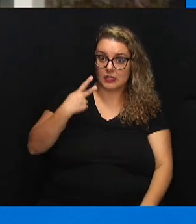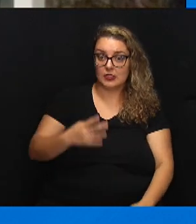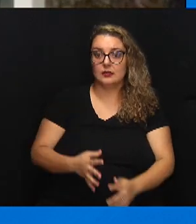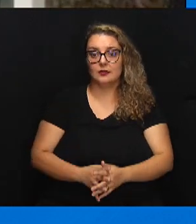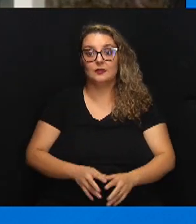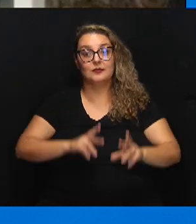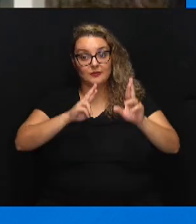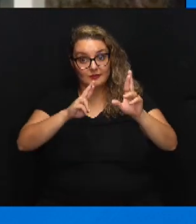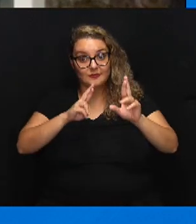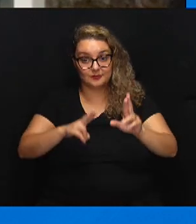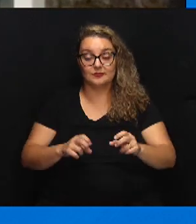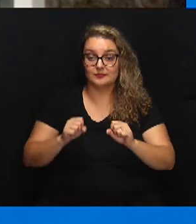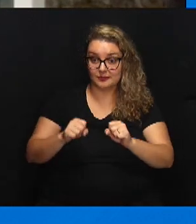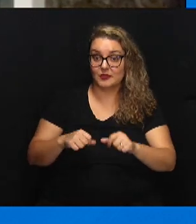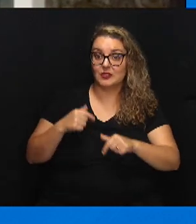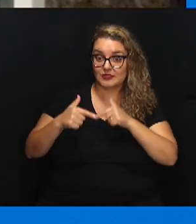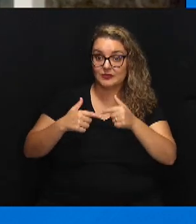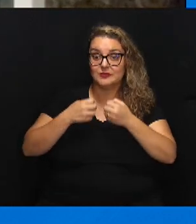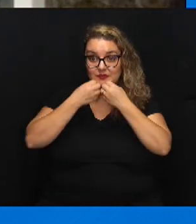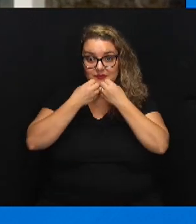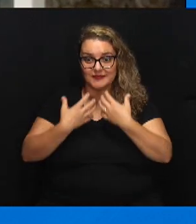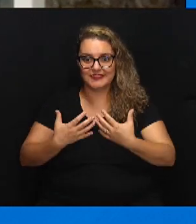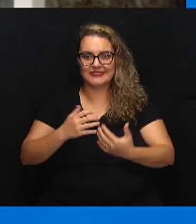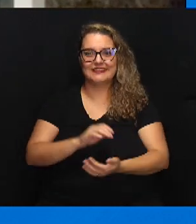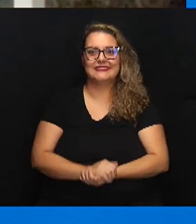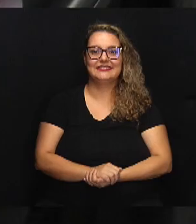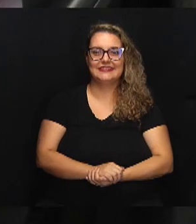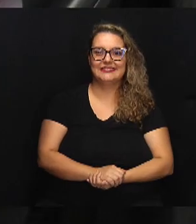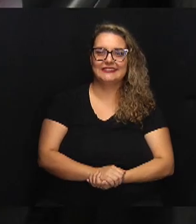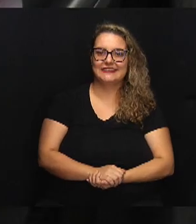torço muito para que ele possa fazer um bom trabalho.